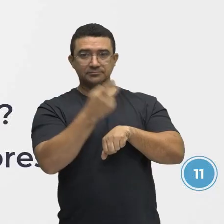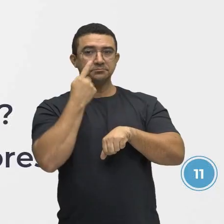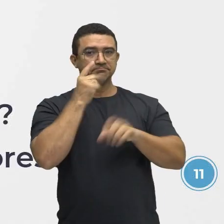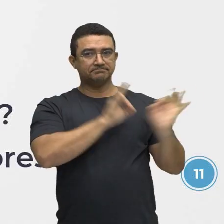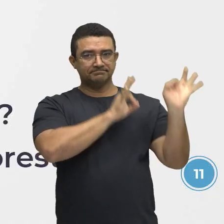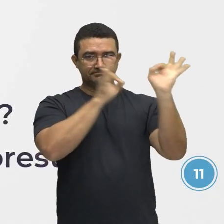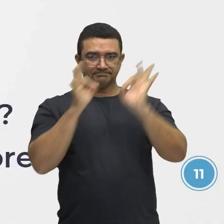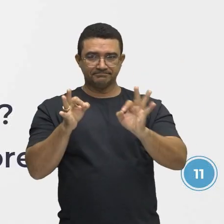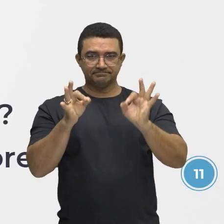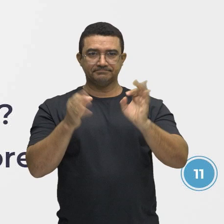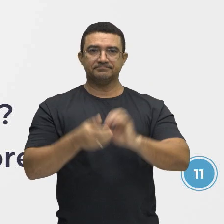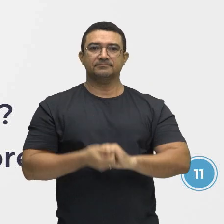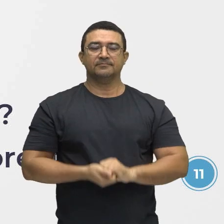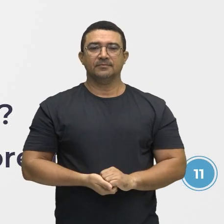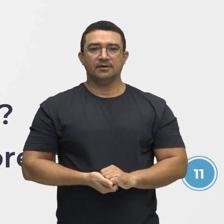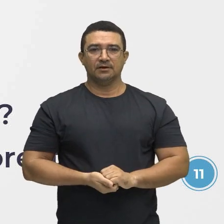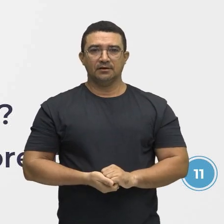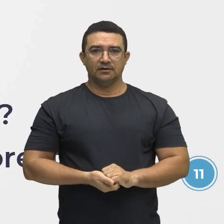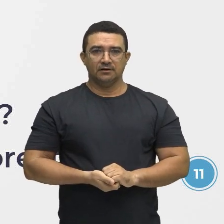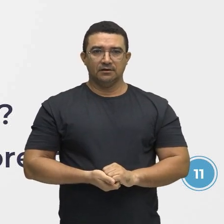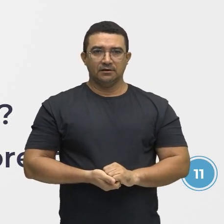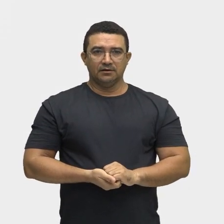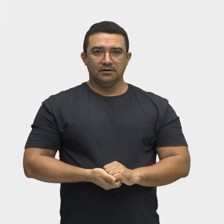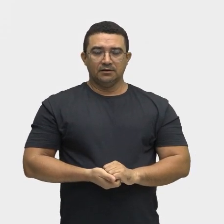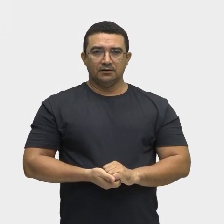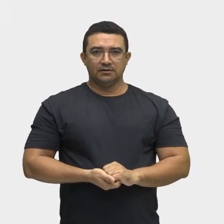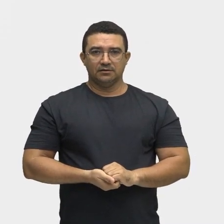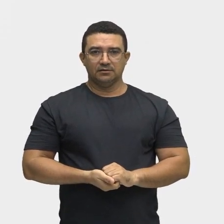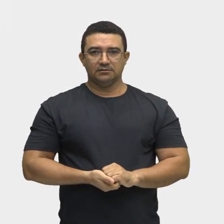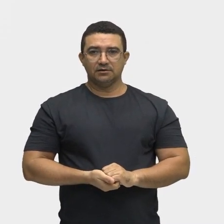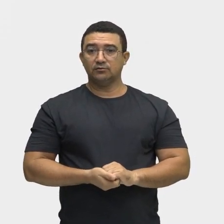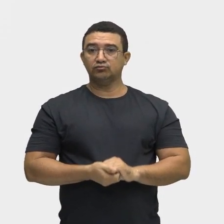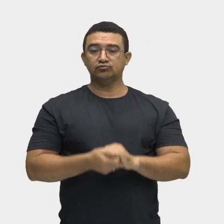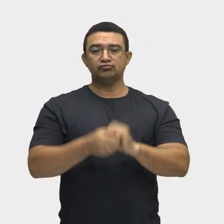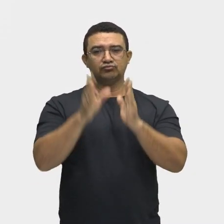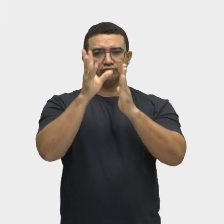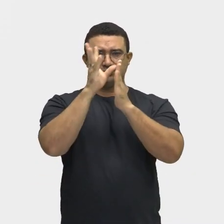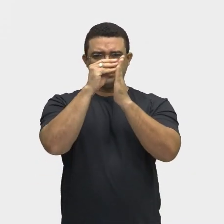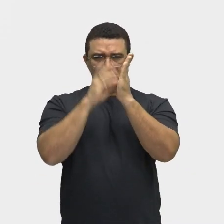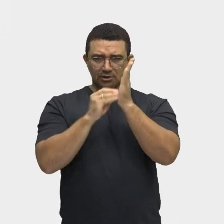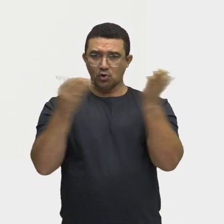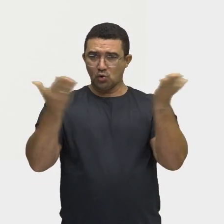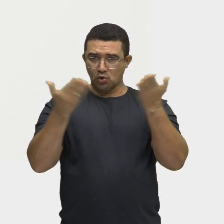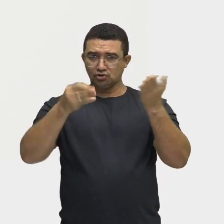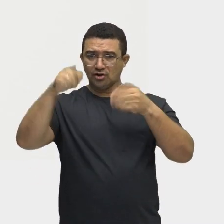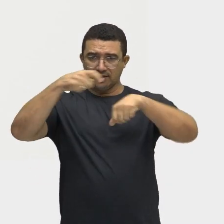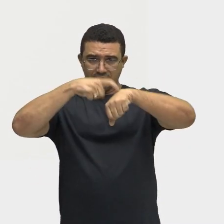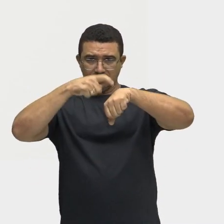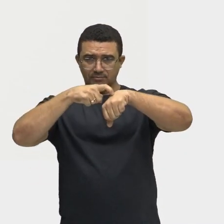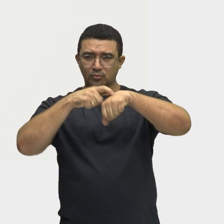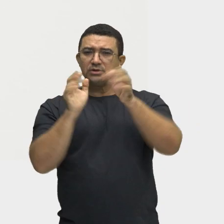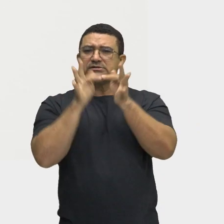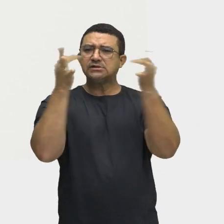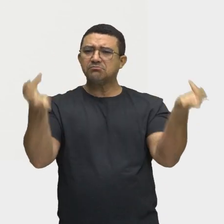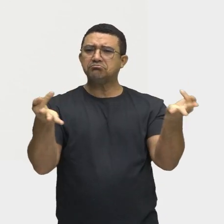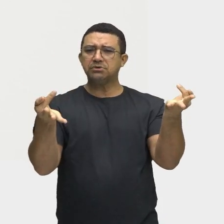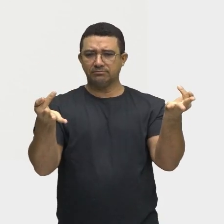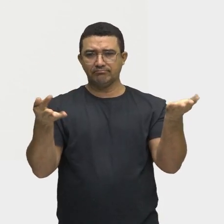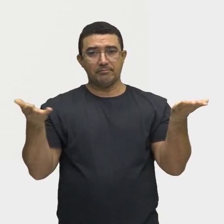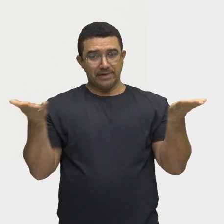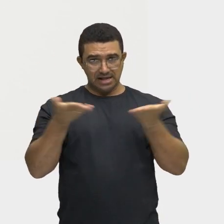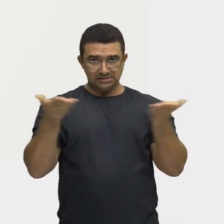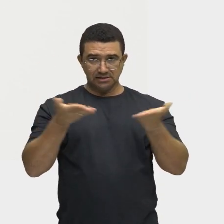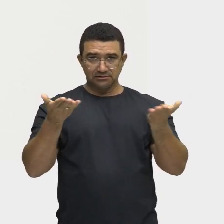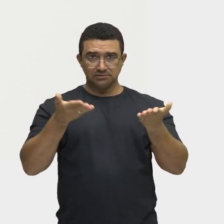comigo. Olha só, people. Então, nós estamos falando do assunto de hoje que é Simple Present. Mas esse Simple Present é com quem?